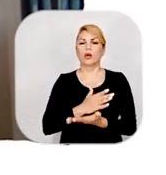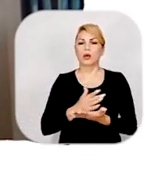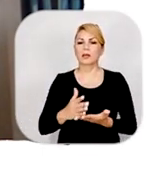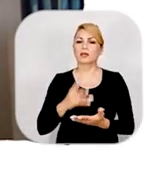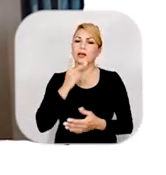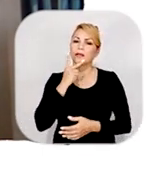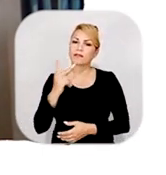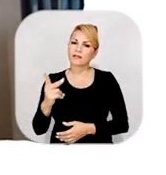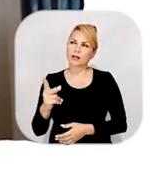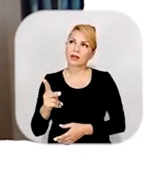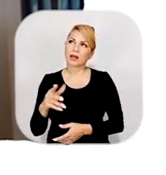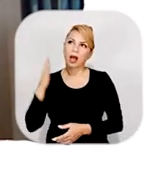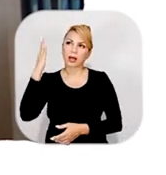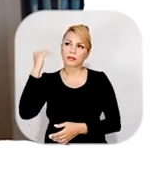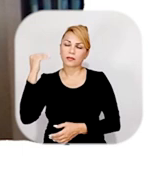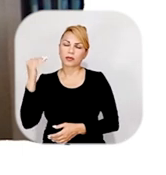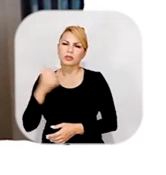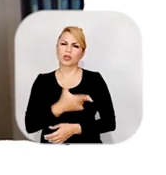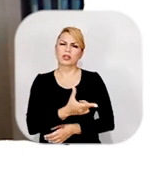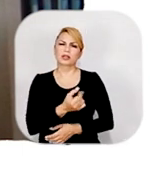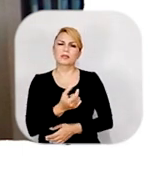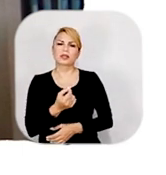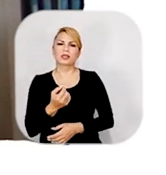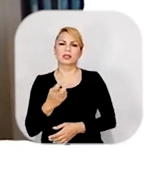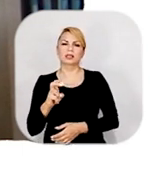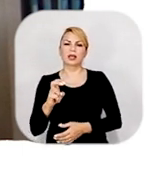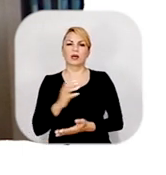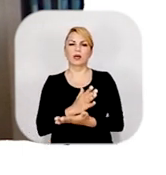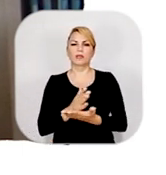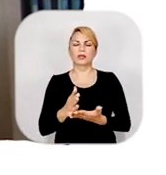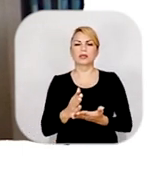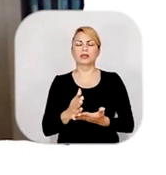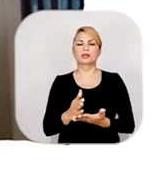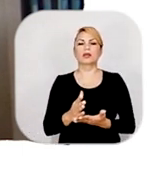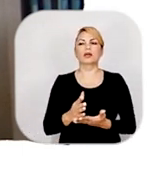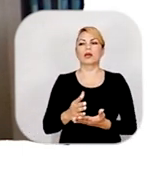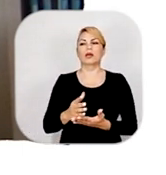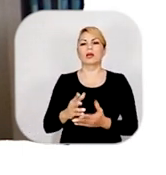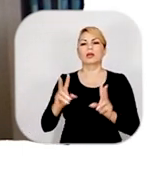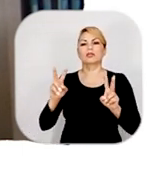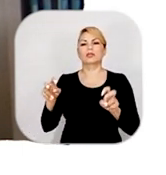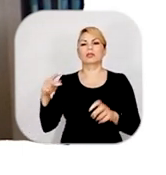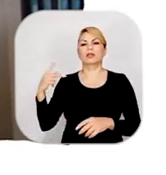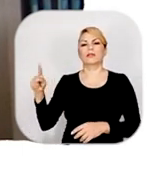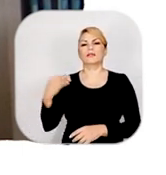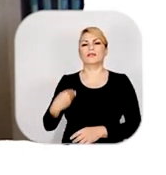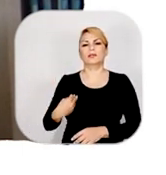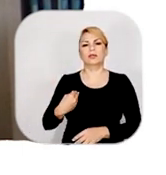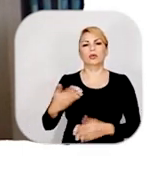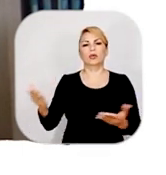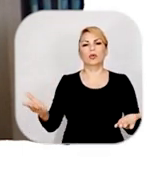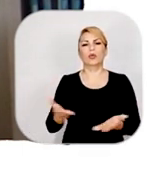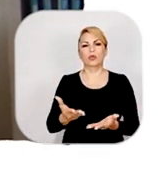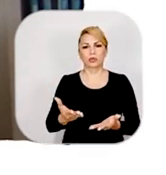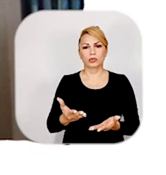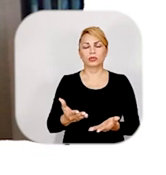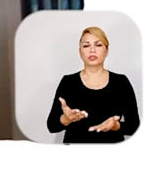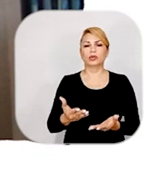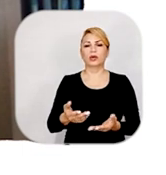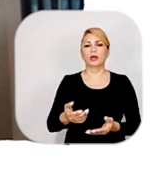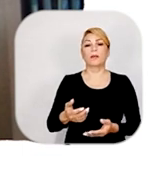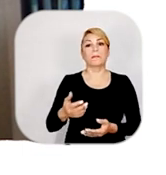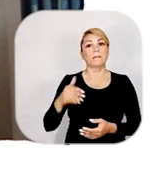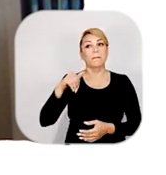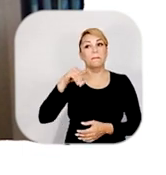mais, assim, acho que desde 2005, que começaram a pesquisar mais sobre a vida dela, e hoje em dia ela já está ficando bem mais conhecida,